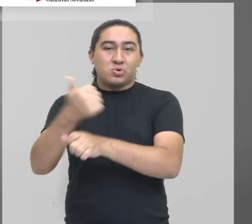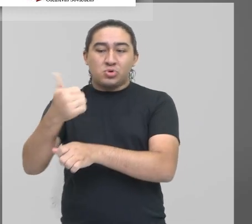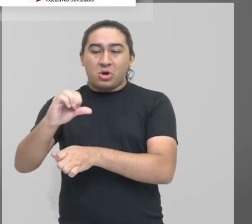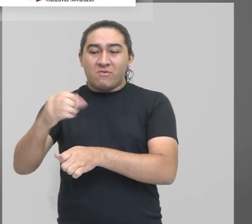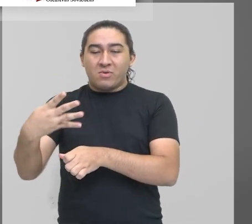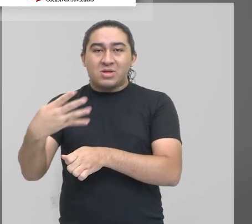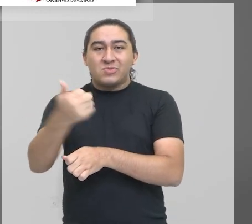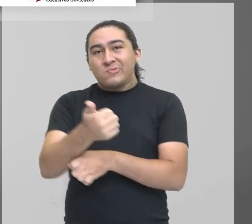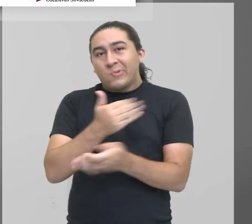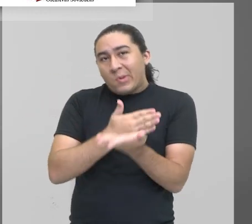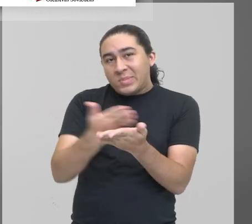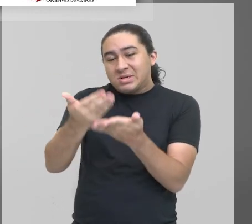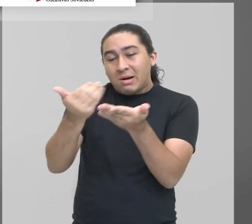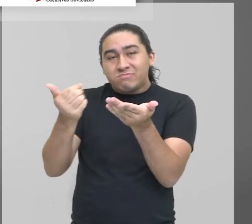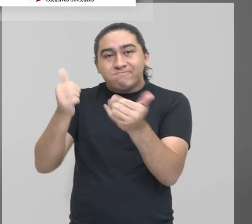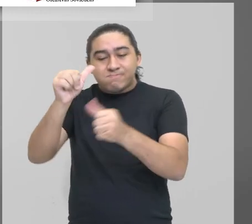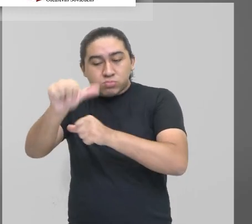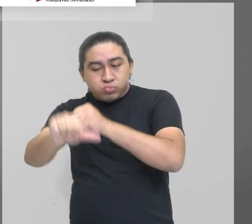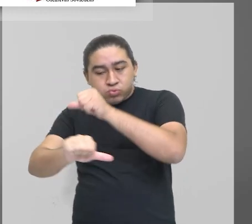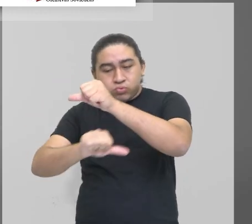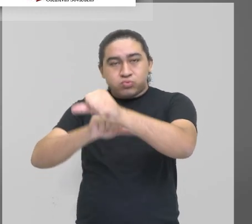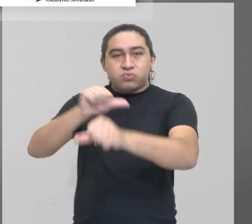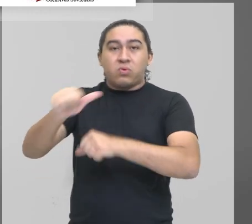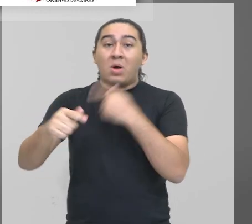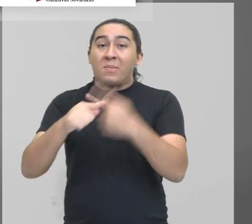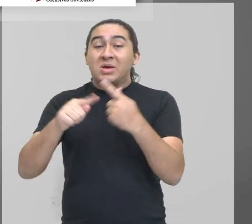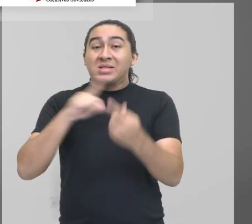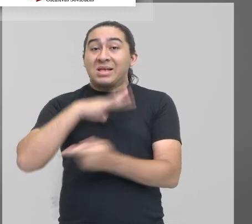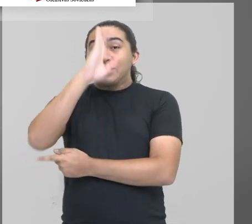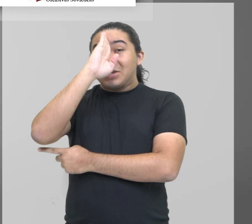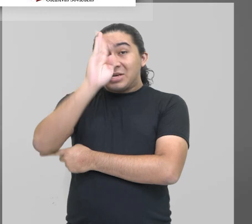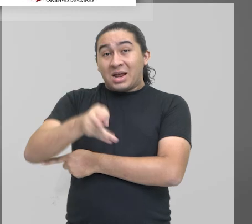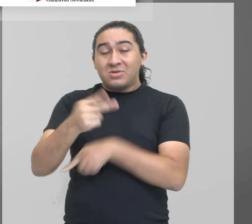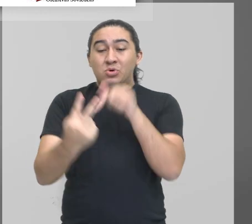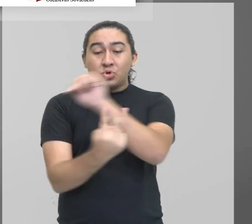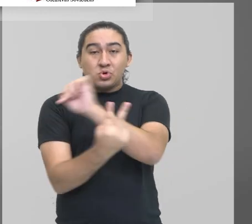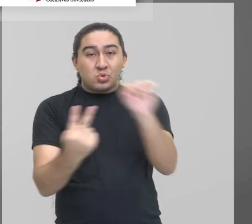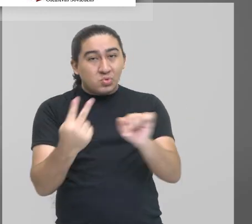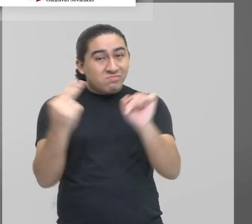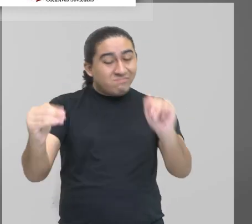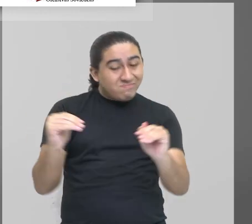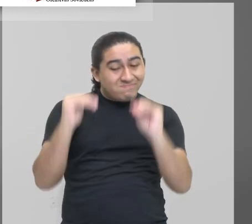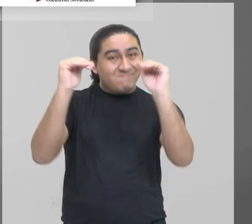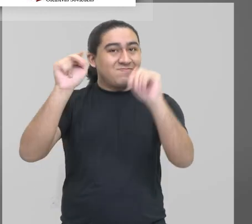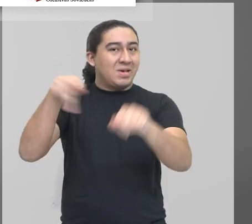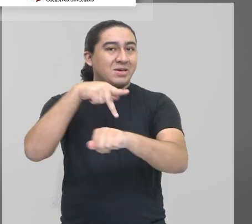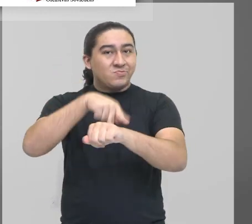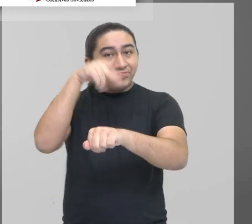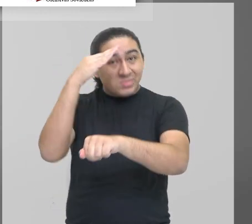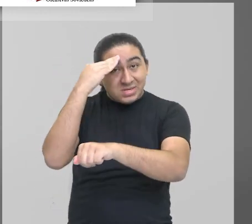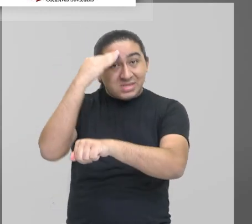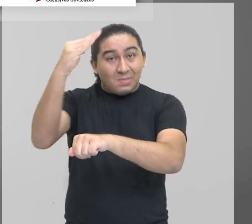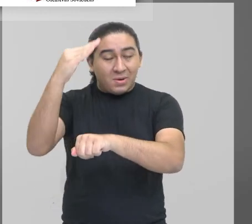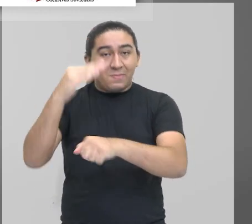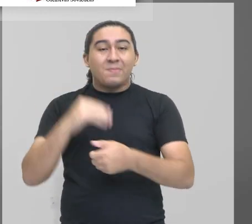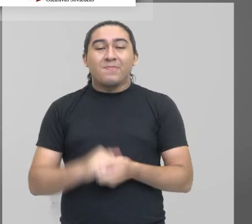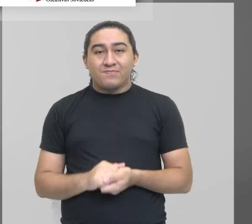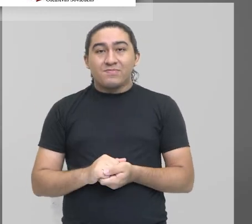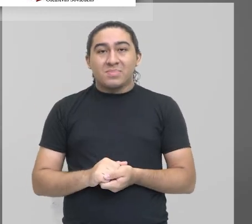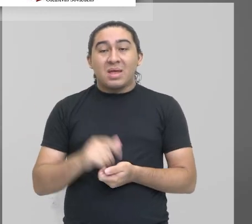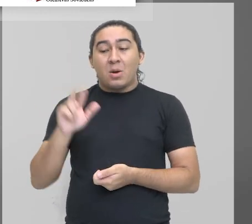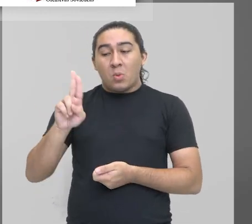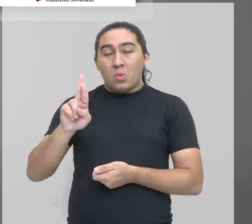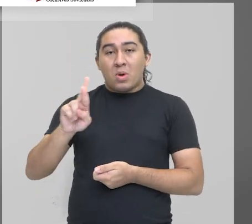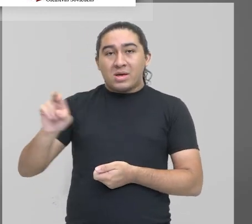gente vai ver que as coisas começam a mudar com a entrada diretamente de duas superpotências no conflito, do lado dos aliados, os